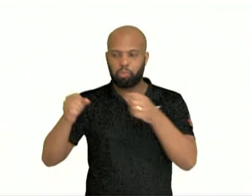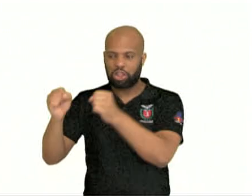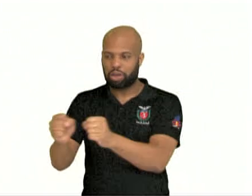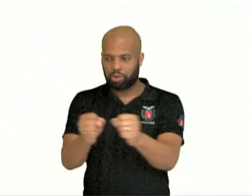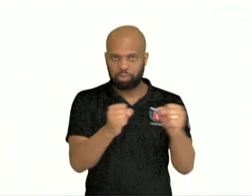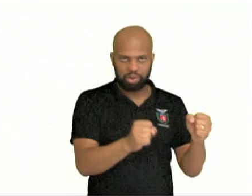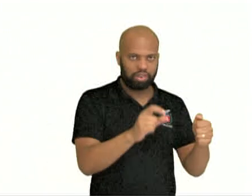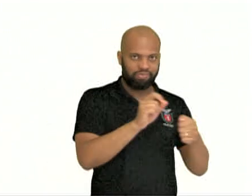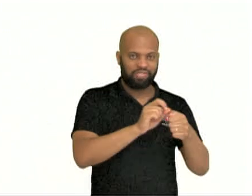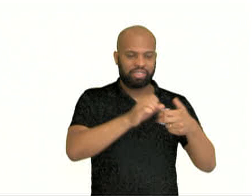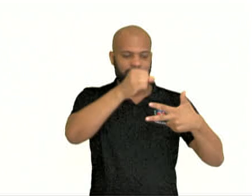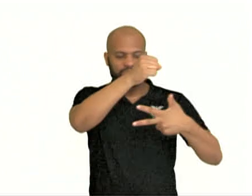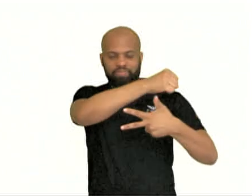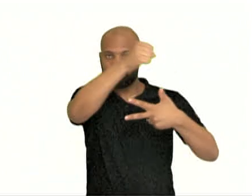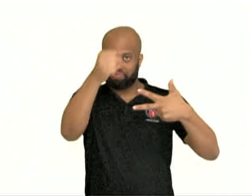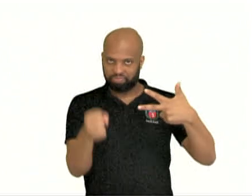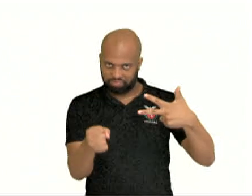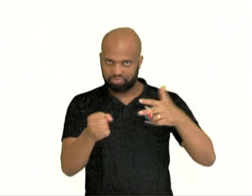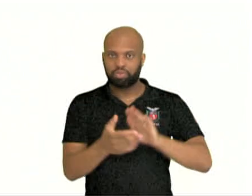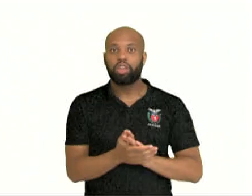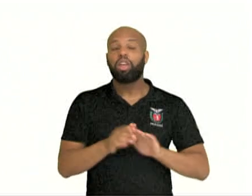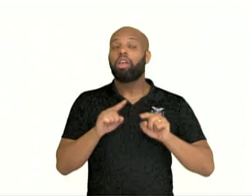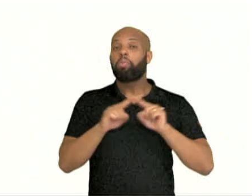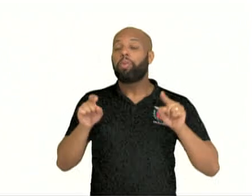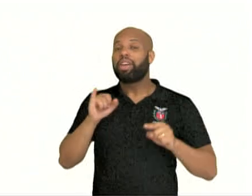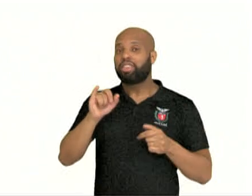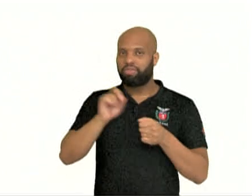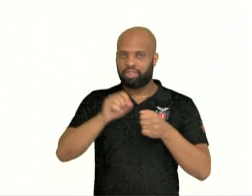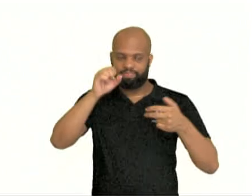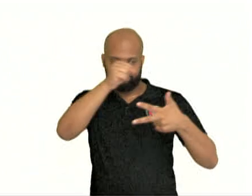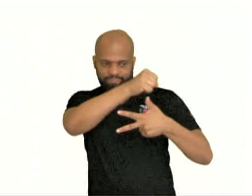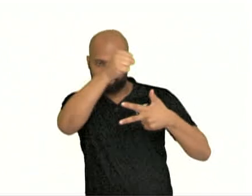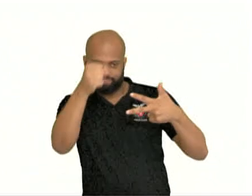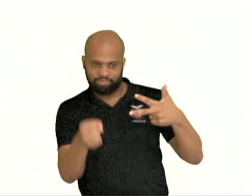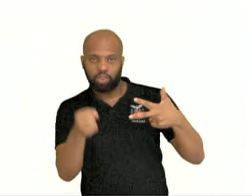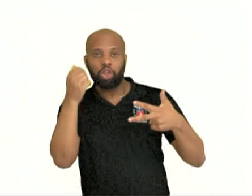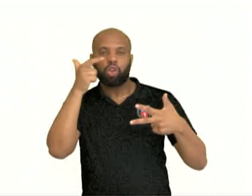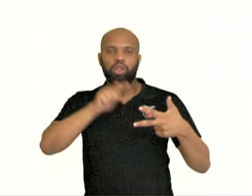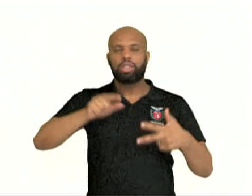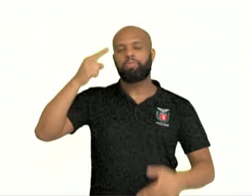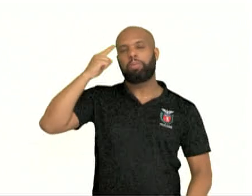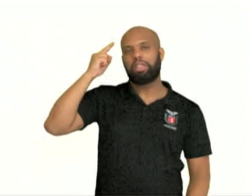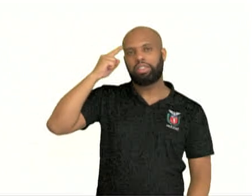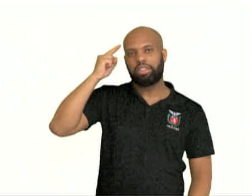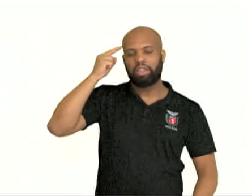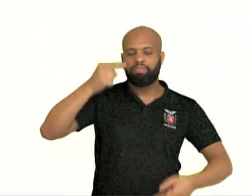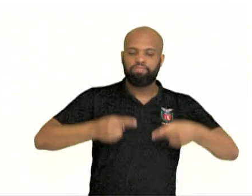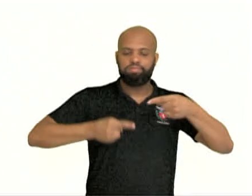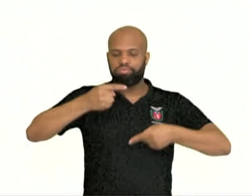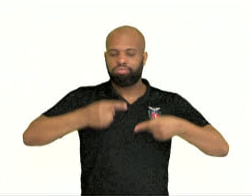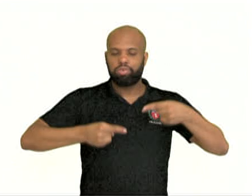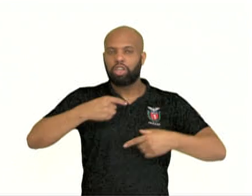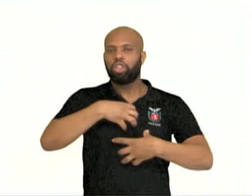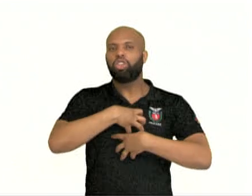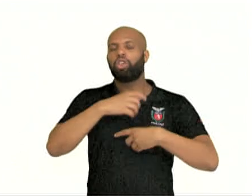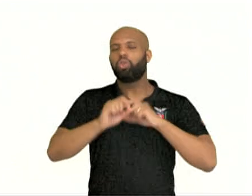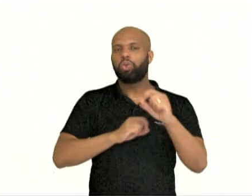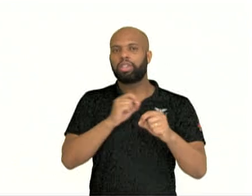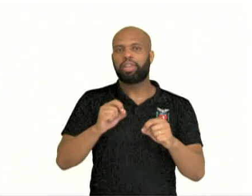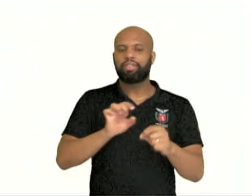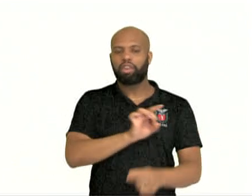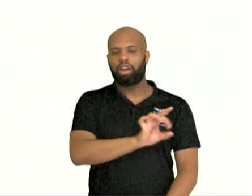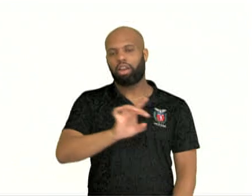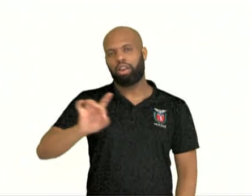ele poderia ter carta branca, digamos assim, para pensar a política de uma maneira muito mais